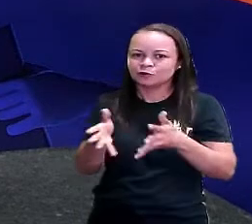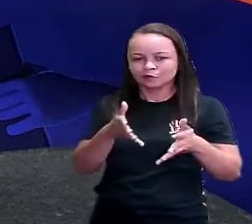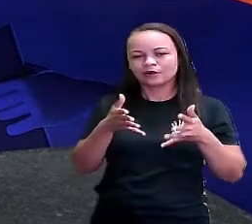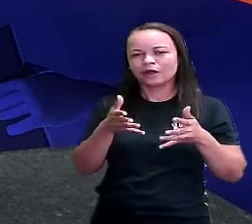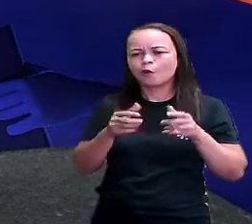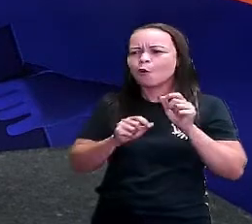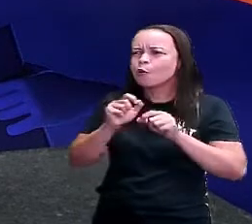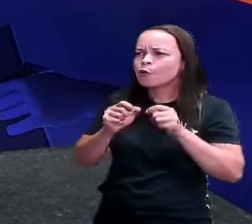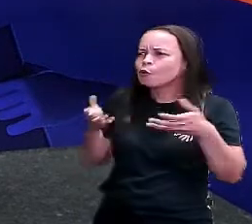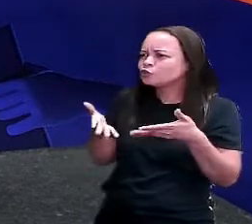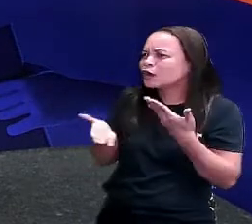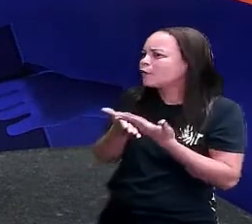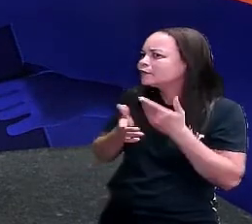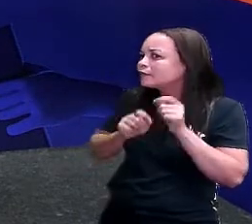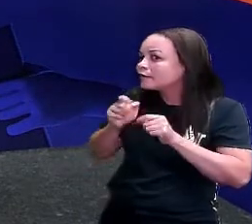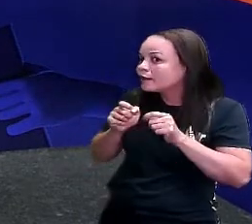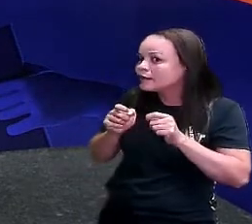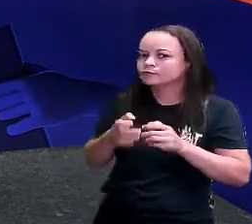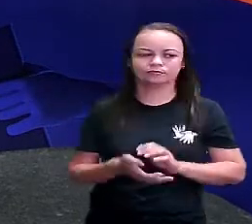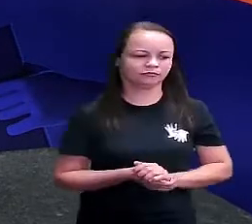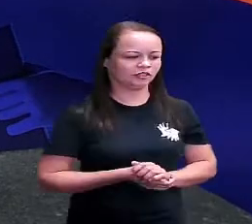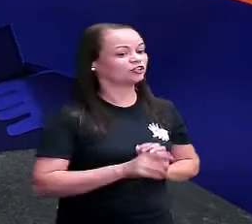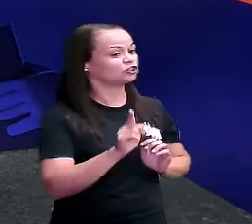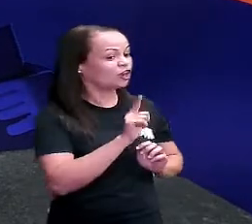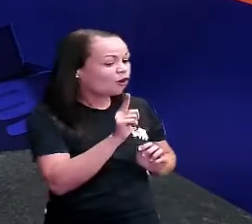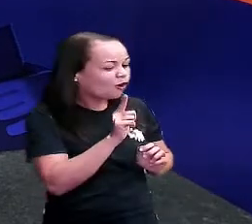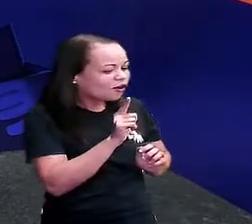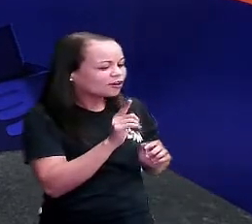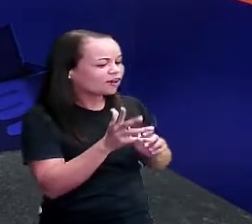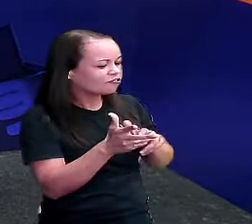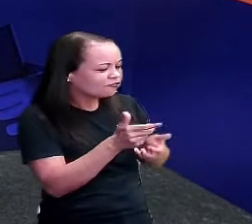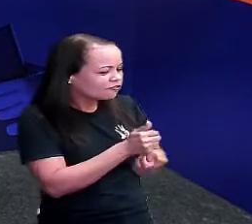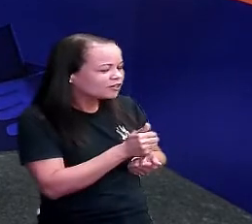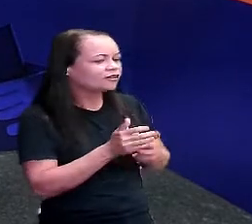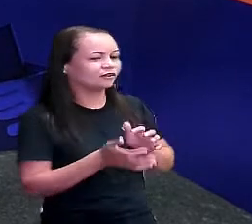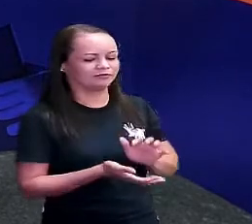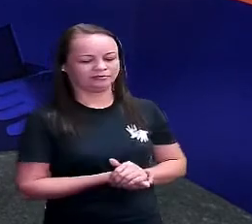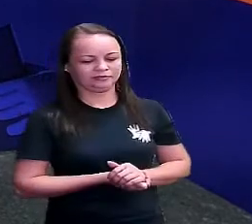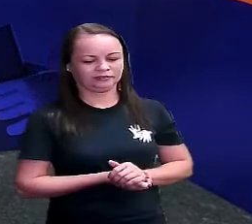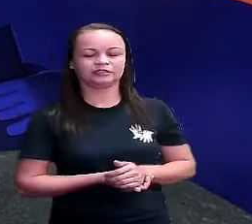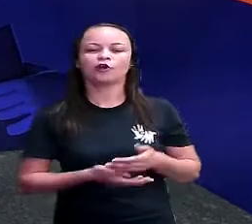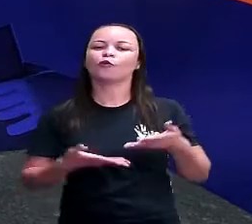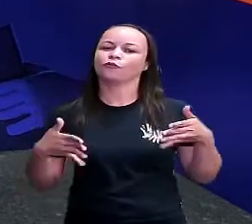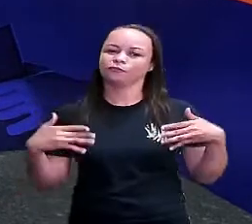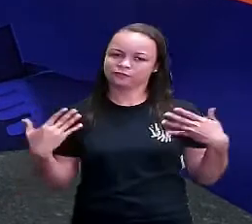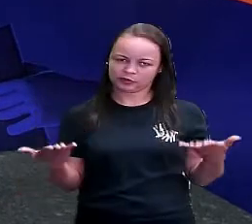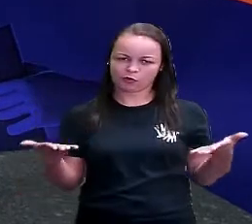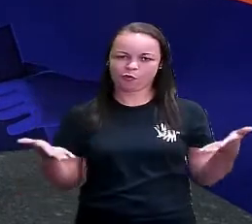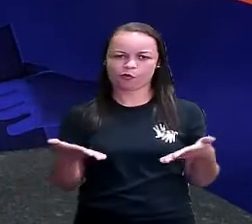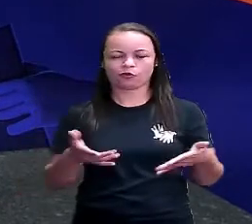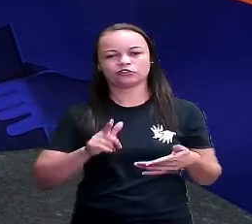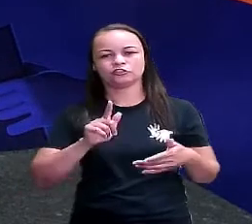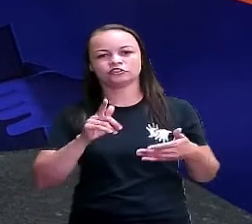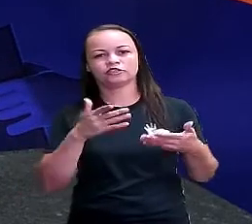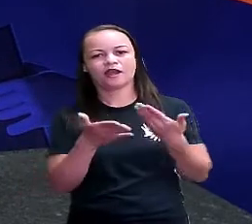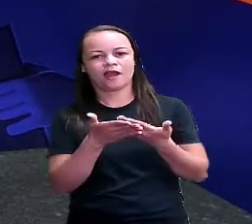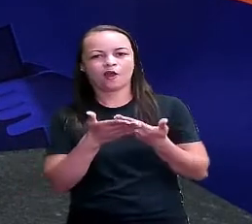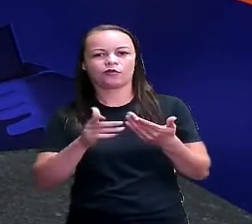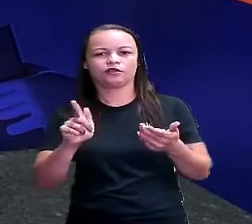De quê? Geografia, Lilinha. Pois é, hoje a aula é de Geografia e a gente vai